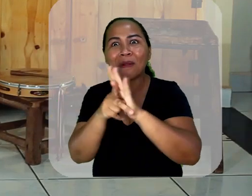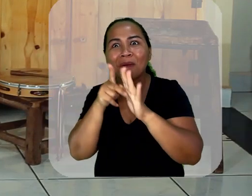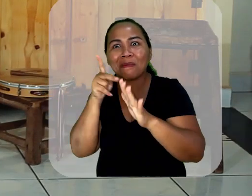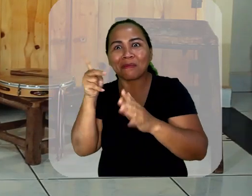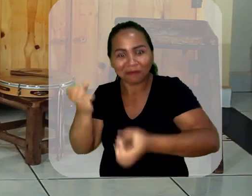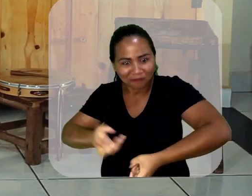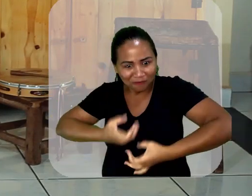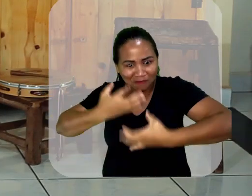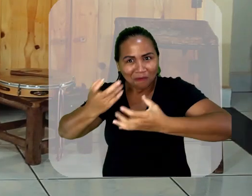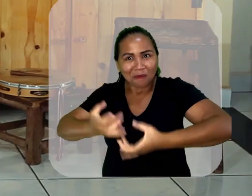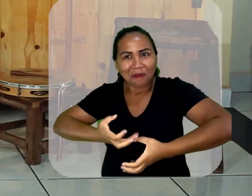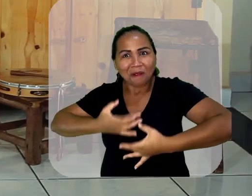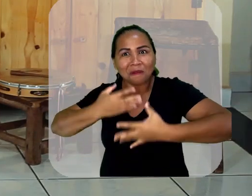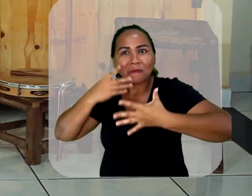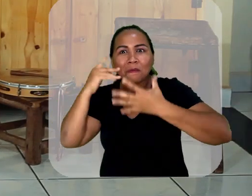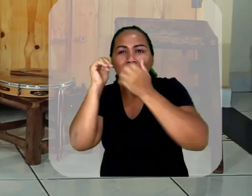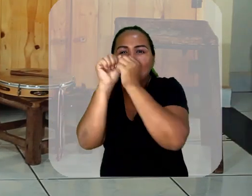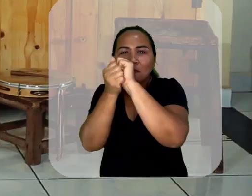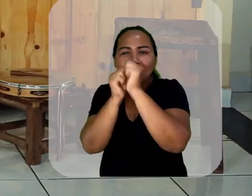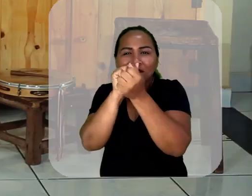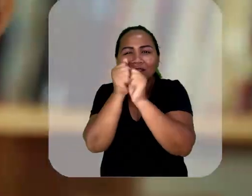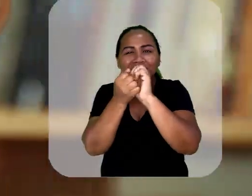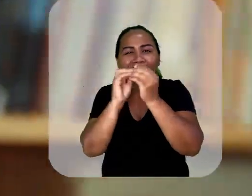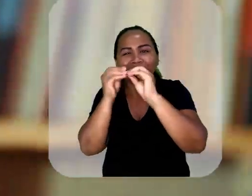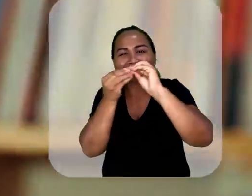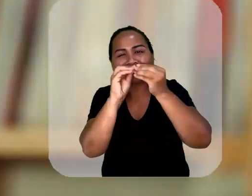No lado daquela cidade